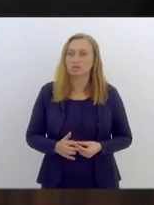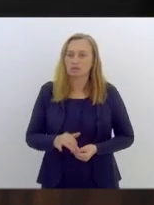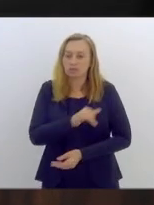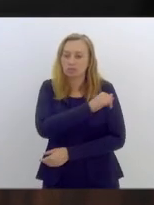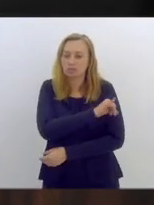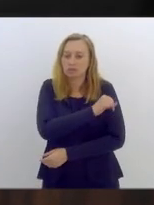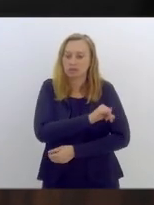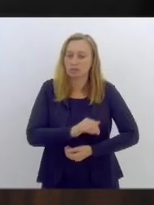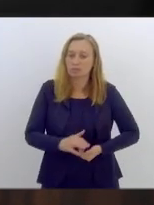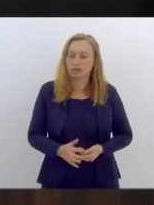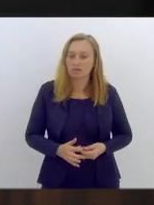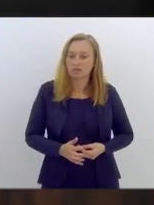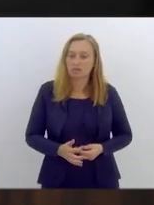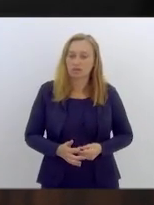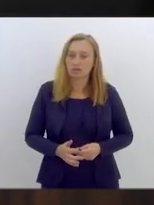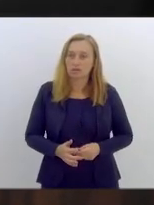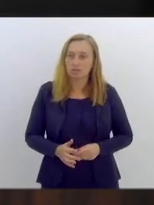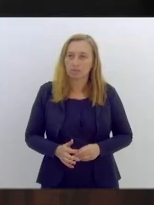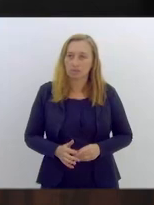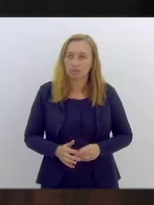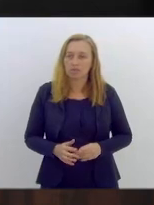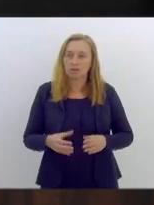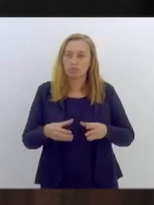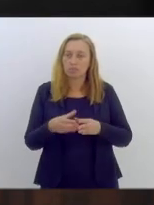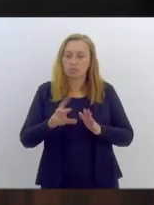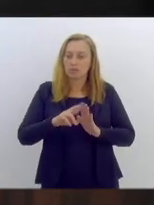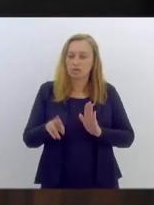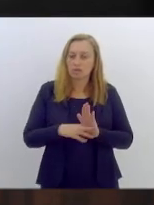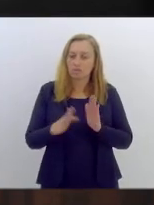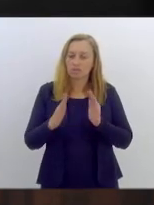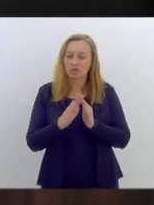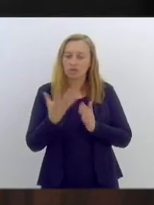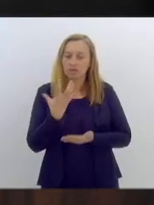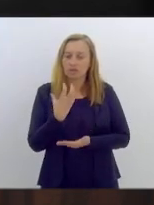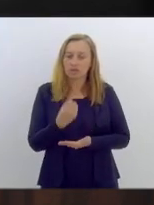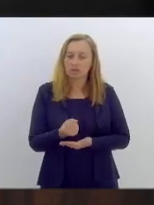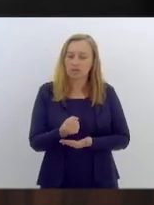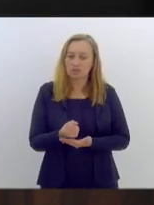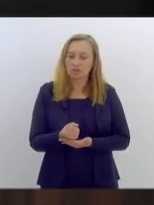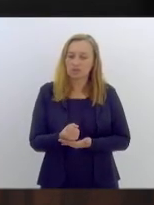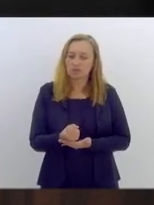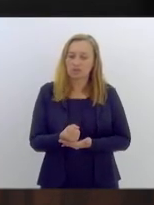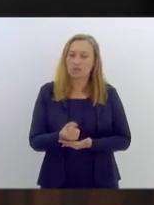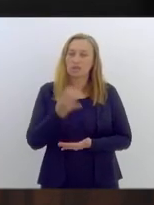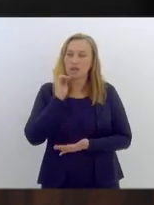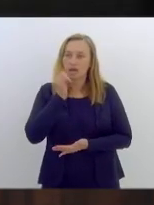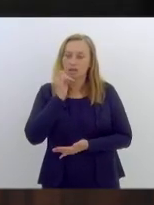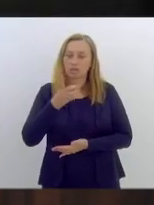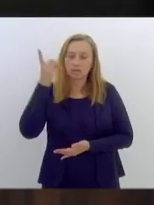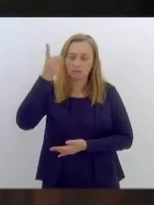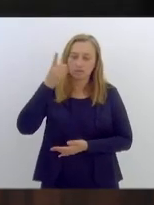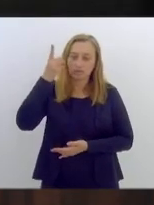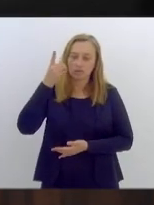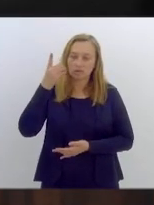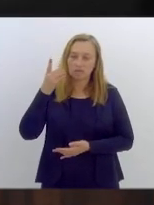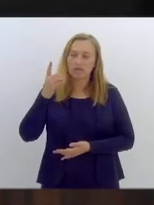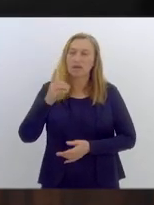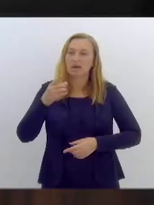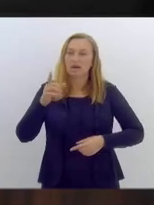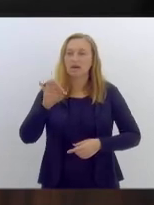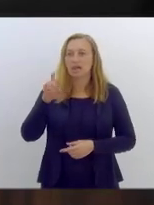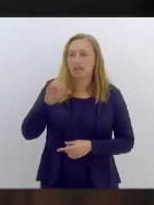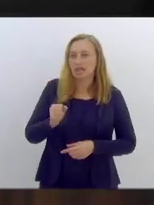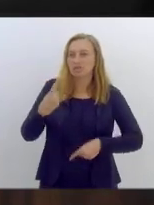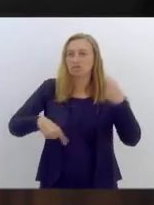Janeiro. Parecer da Comissão de Normas Internas, proposição externa favorável. Relator, deputado Márcio Canella. Em discussão, não havendo quem